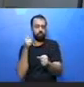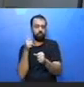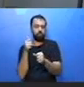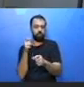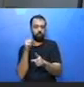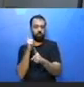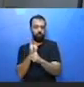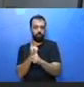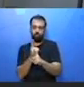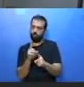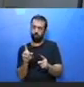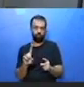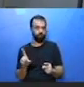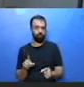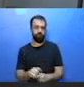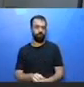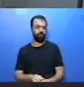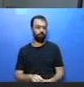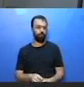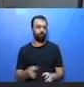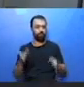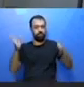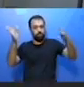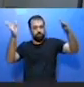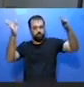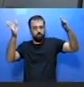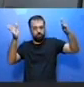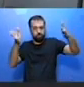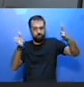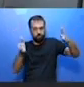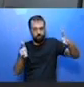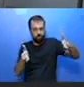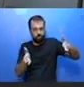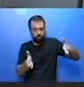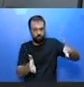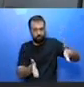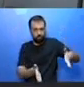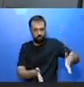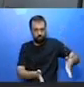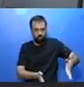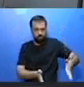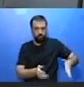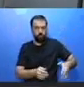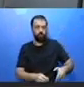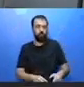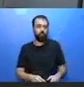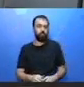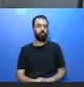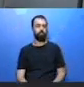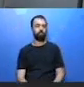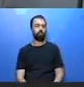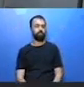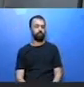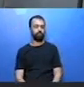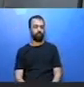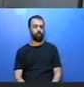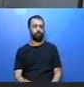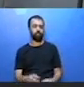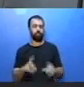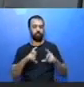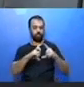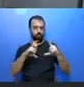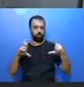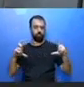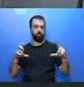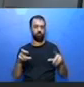cruzar. E essas duas retas aqui também são paralelas. A fórmula é